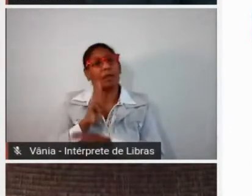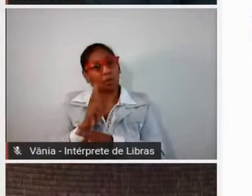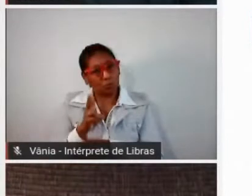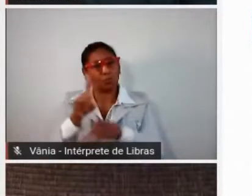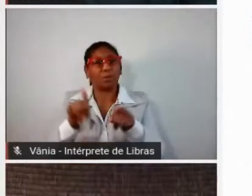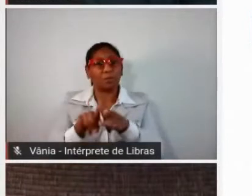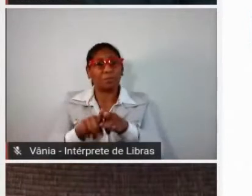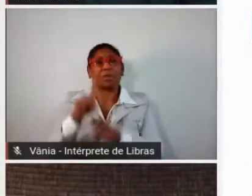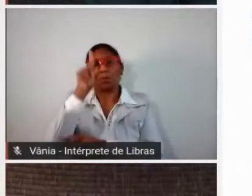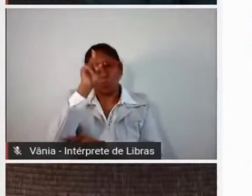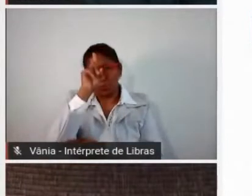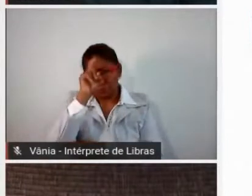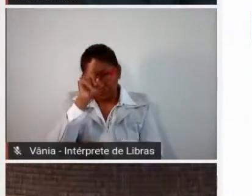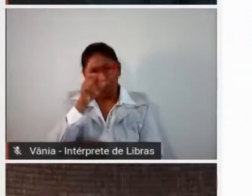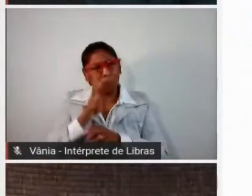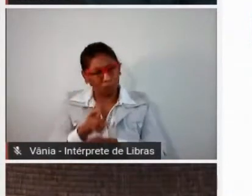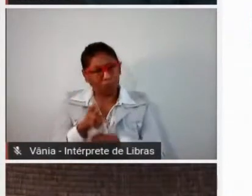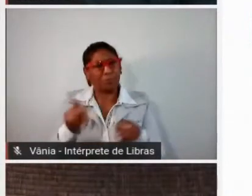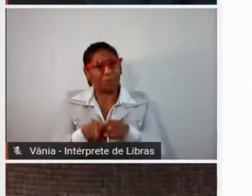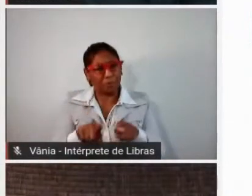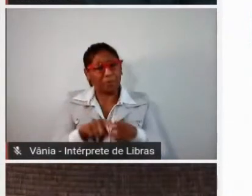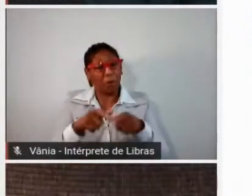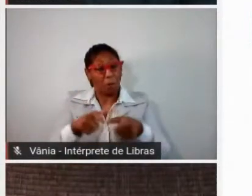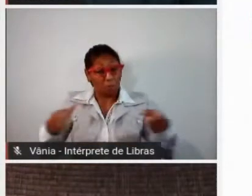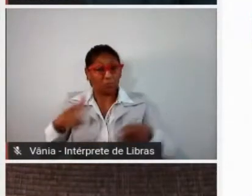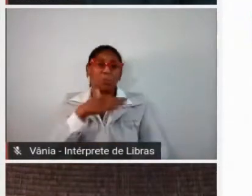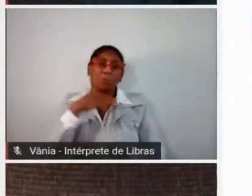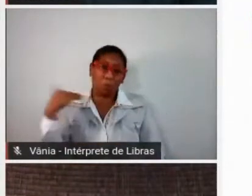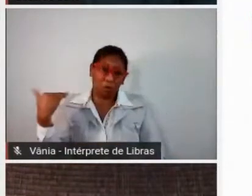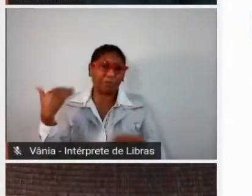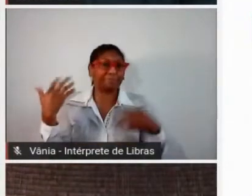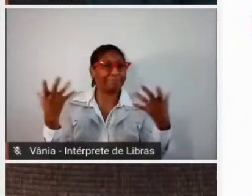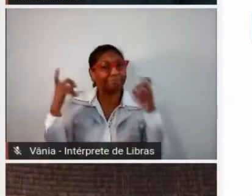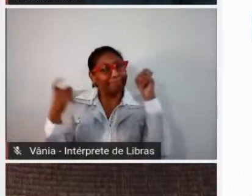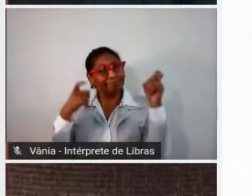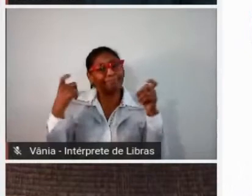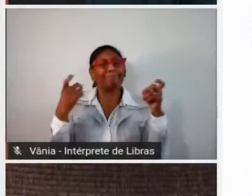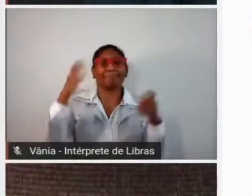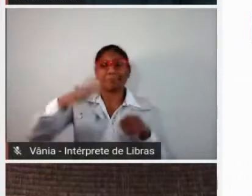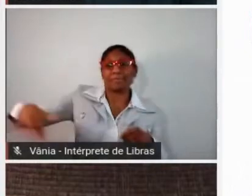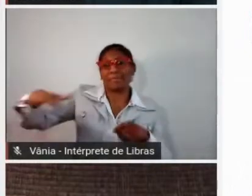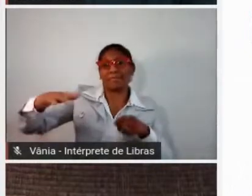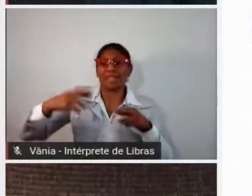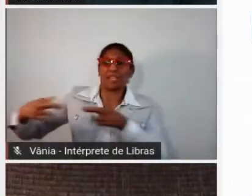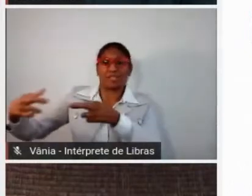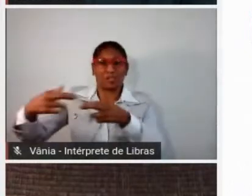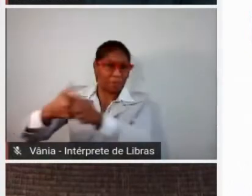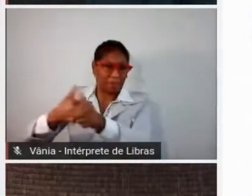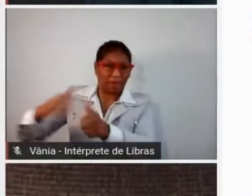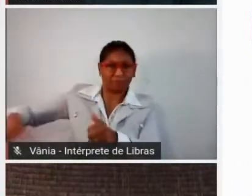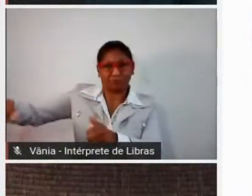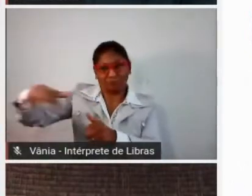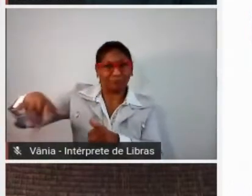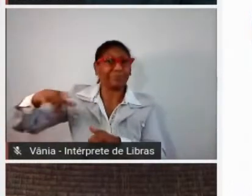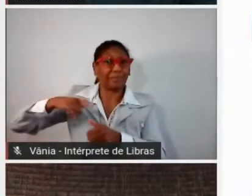hospitalizações, observou também um aumento do número de óbitos e que também está inserido no contexto da região missioneira, que está com